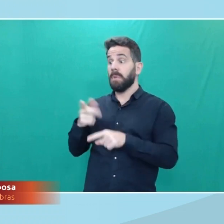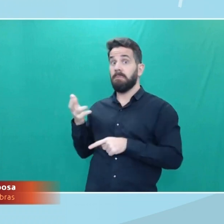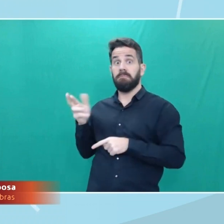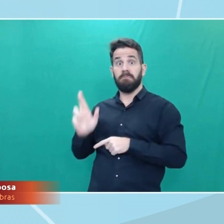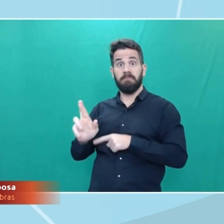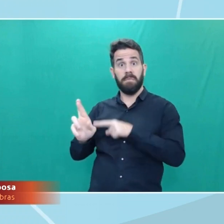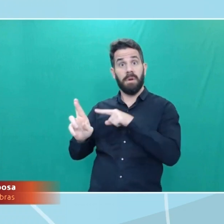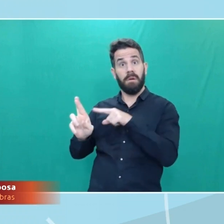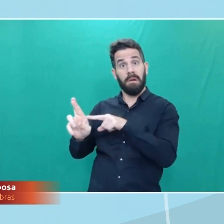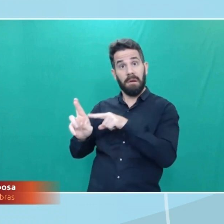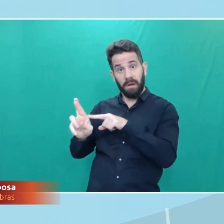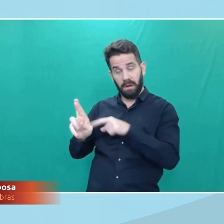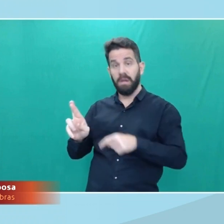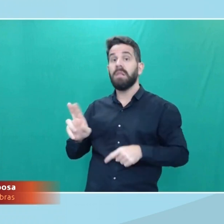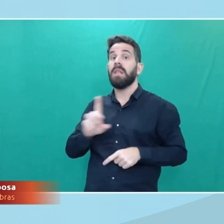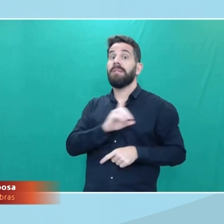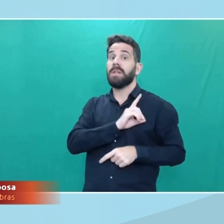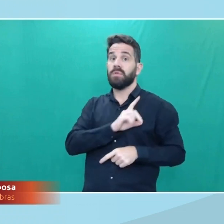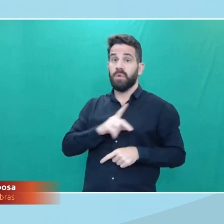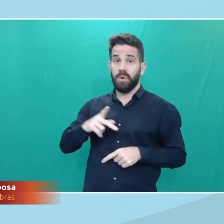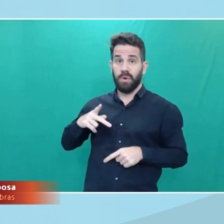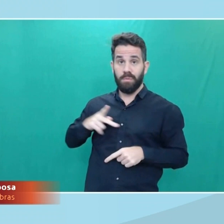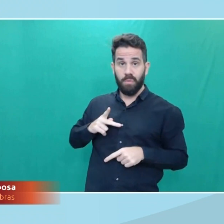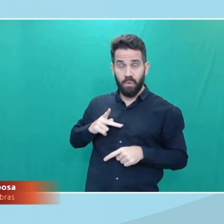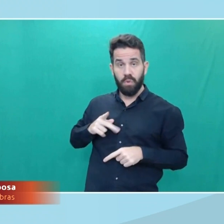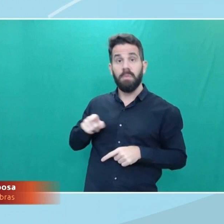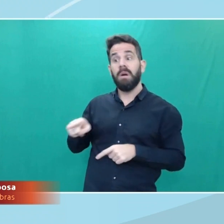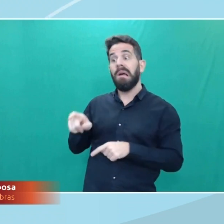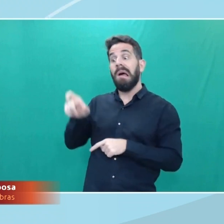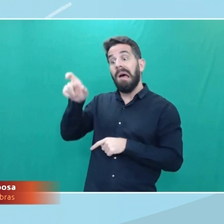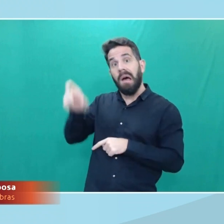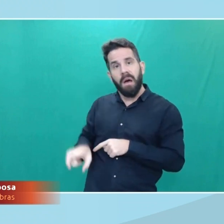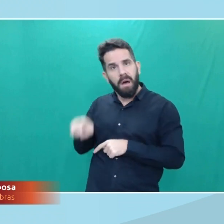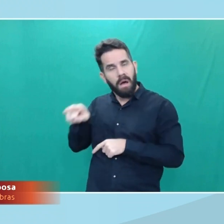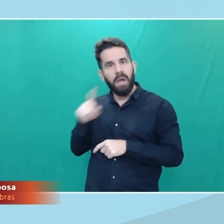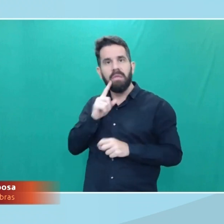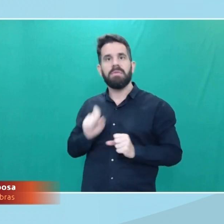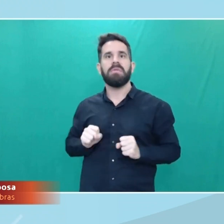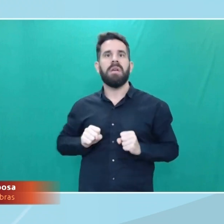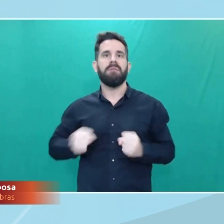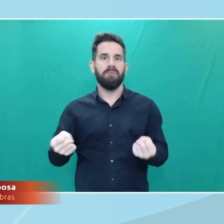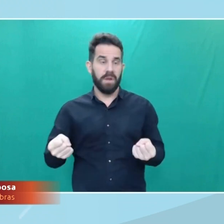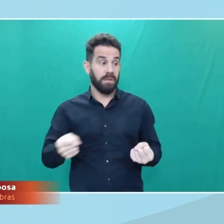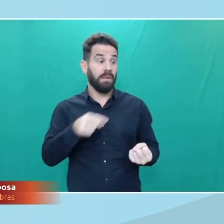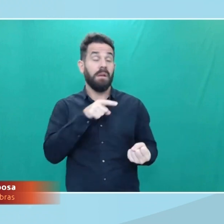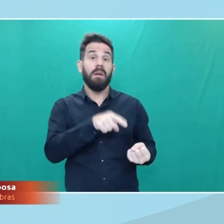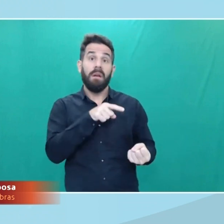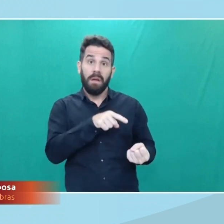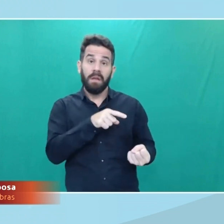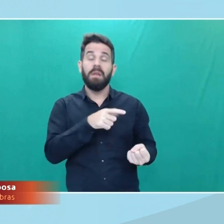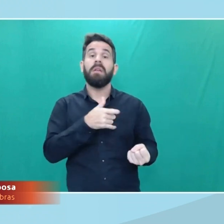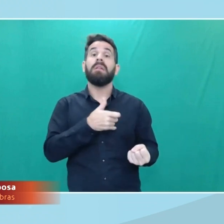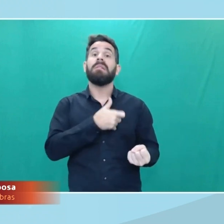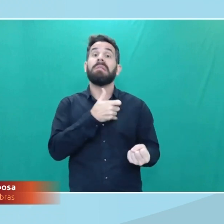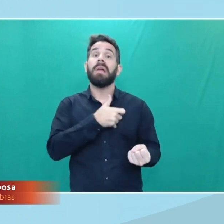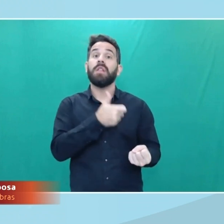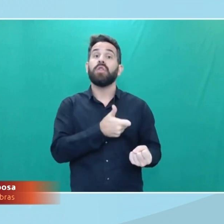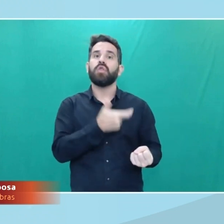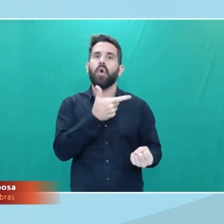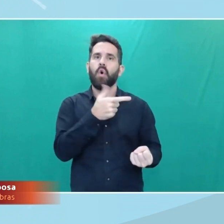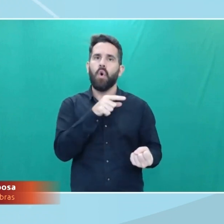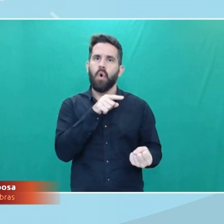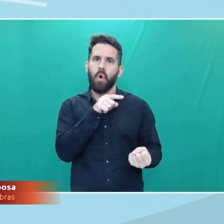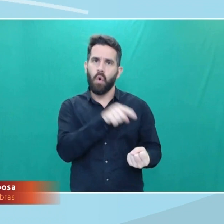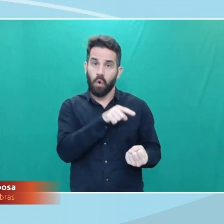os interesses de um feto, de uma criança de 12 anos de idade, que estava grávida, vítima de um estupro. E